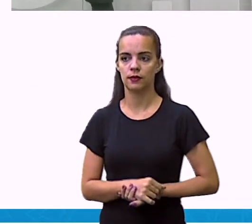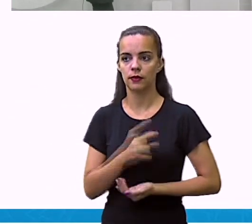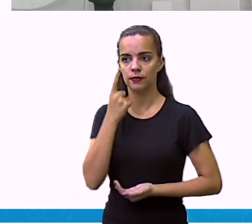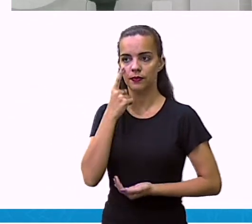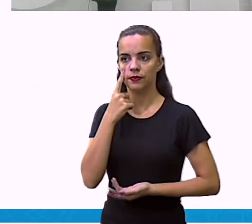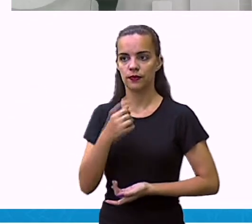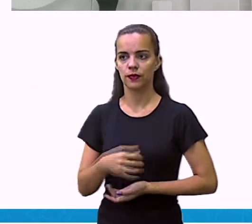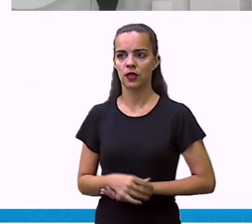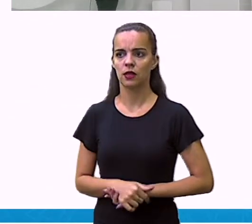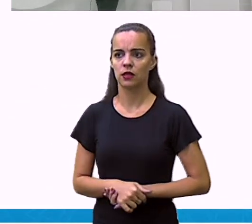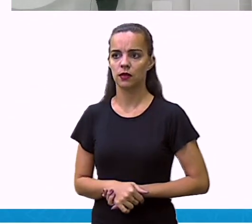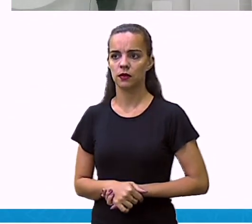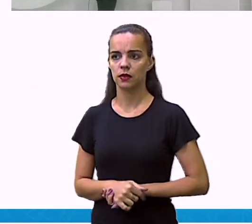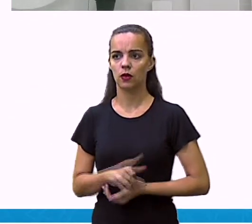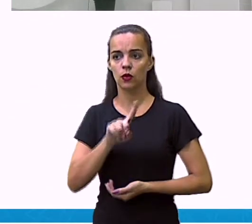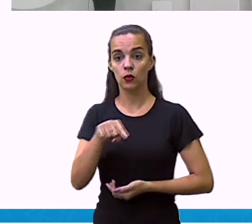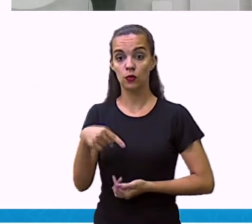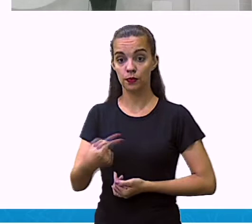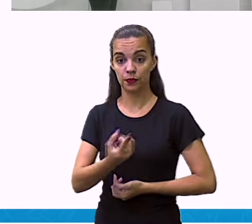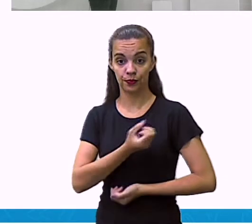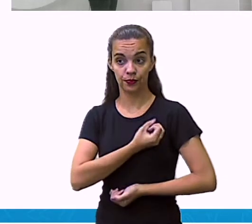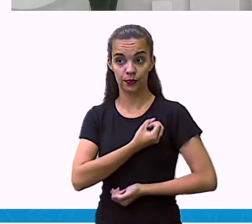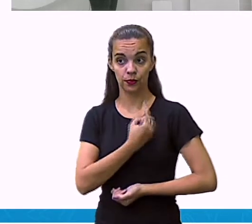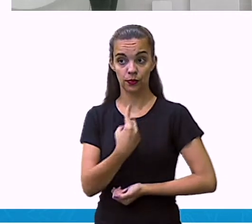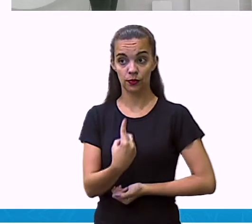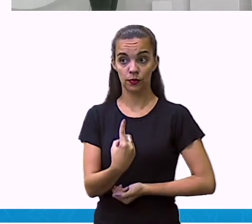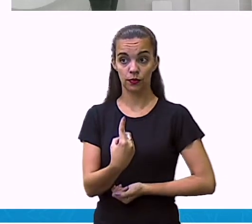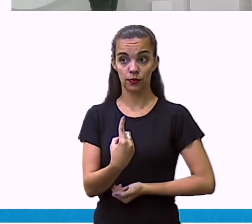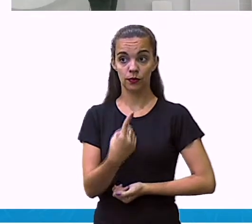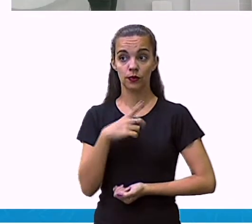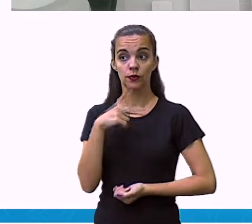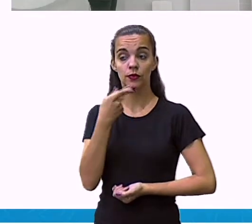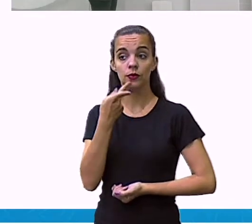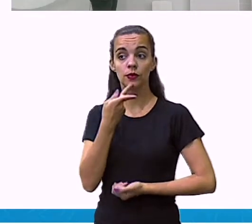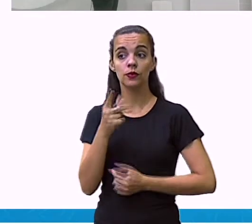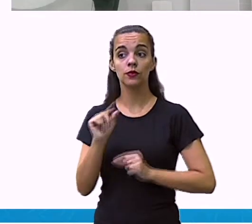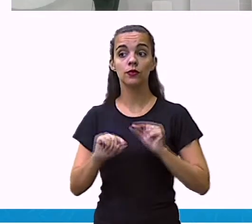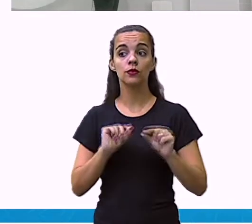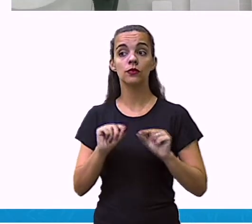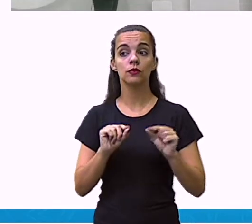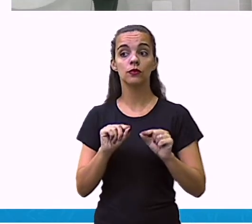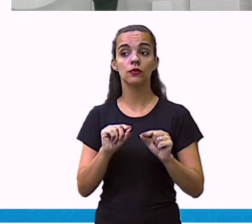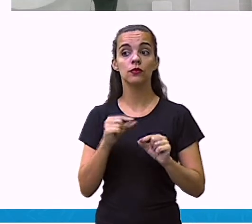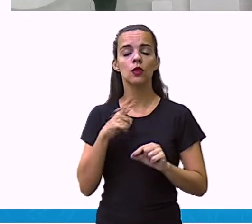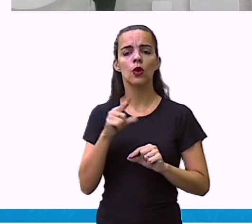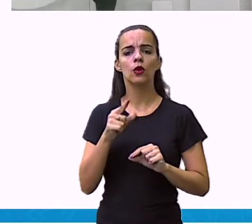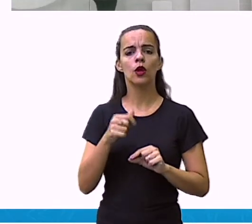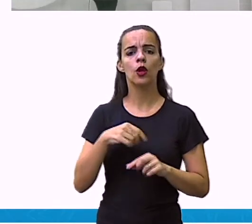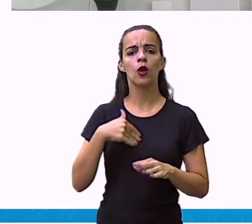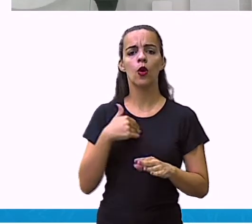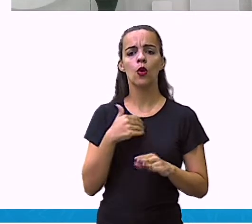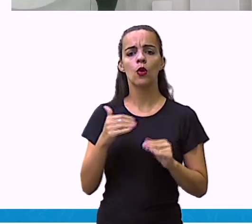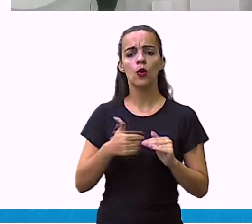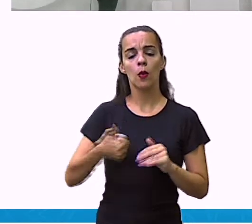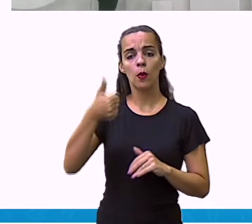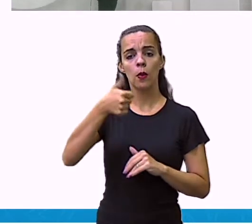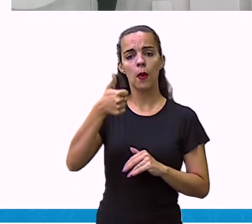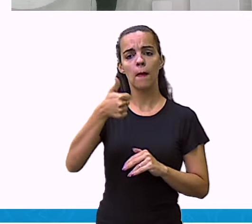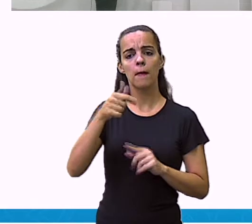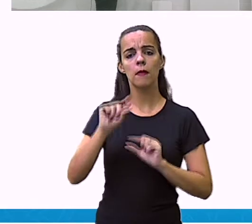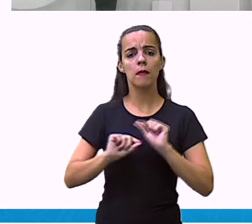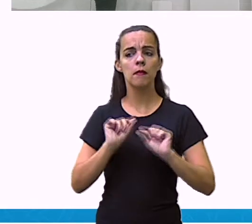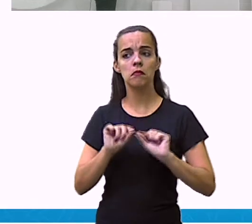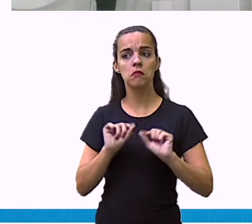lá? Após o número 1, nós falamos que é o sucessor. Então, qual